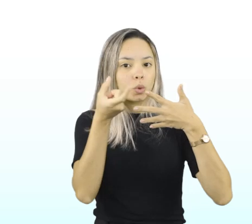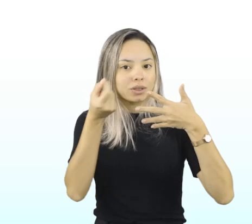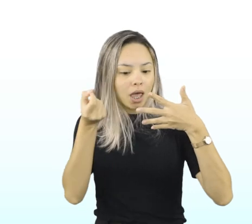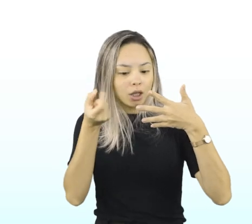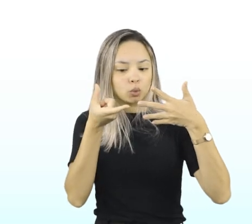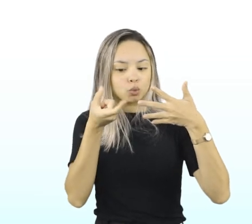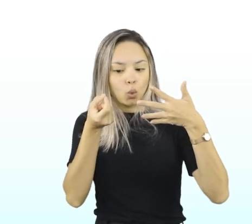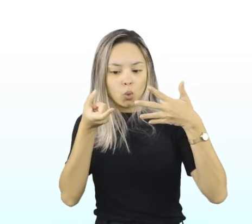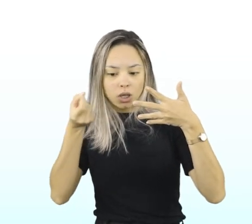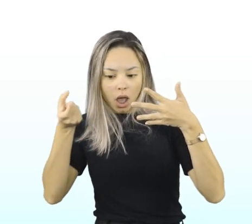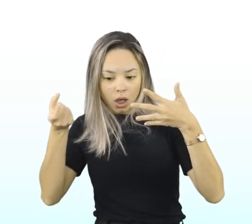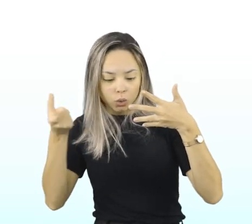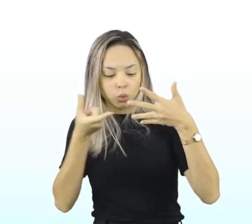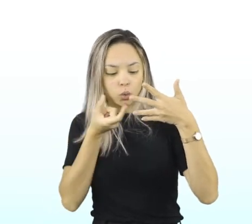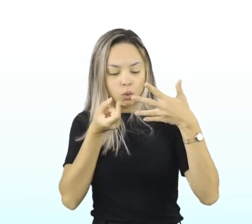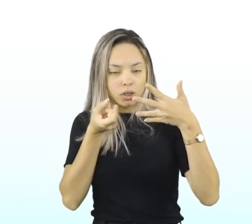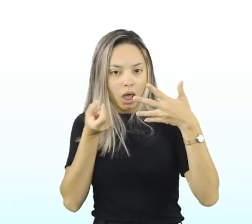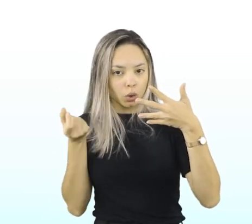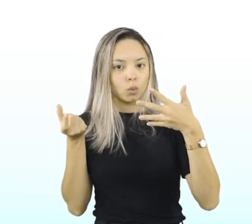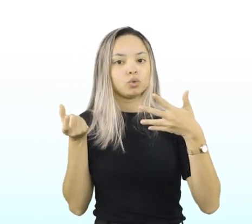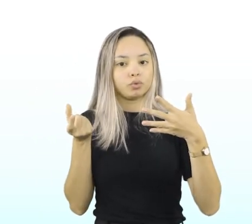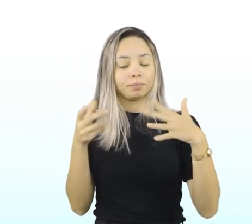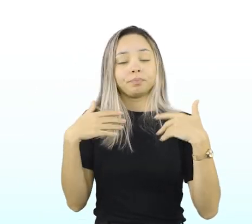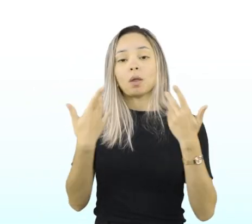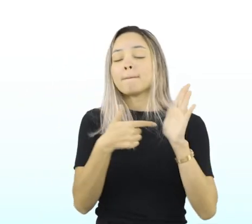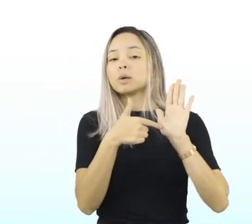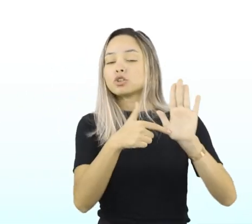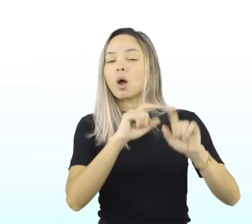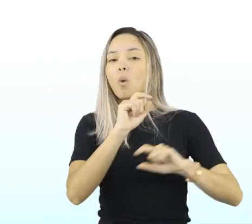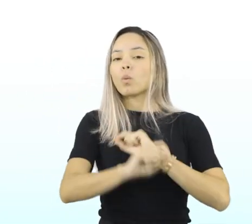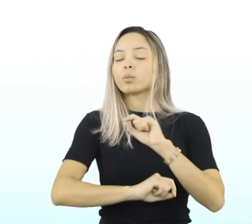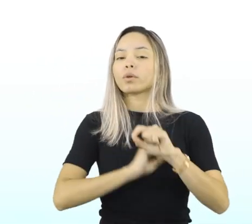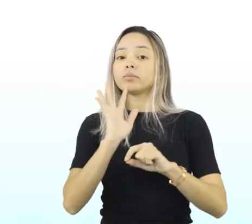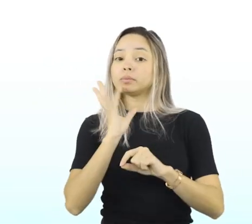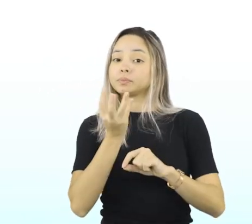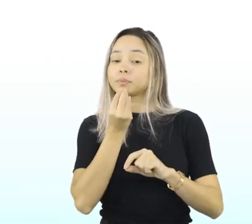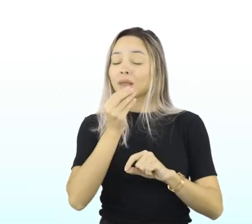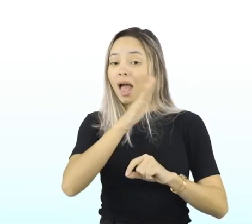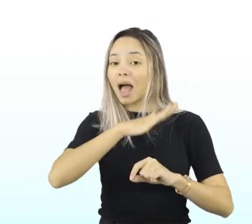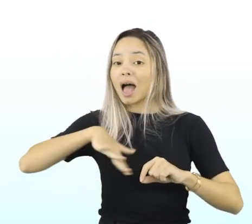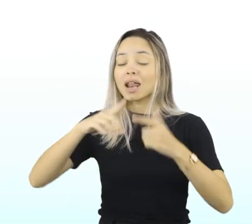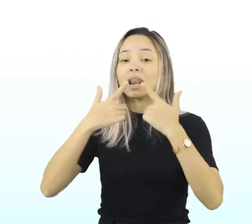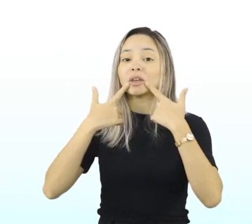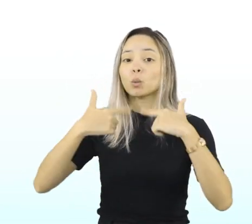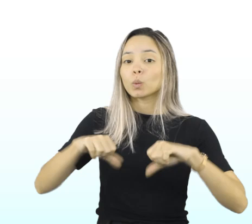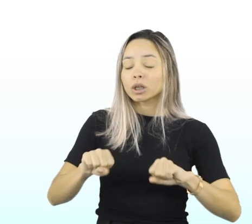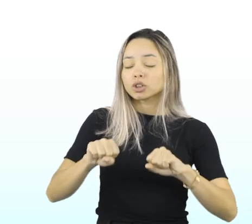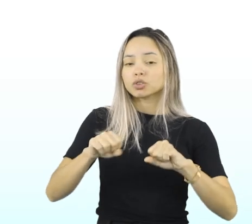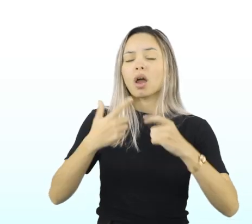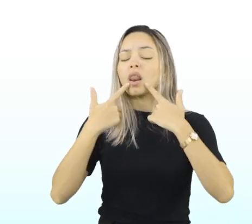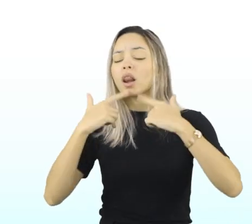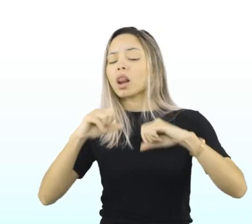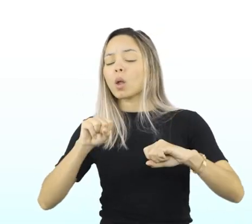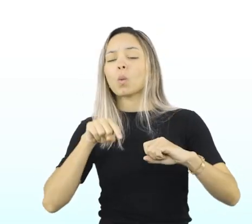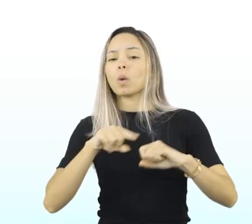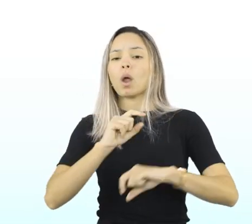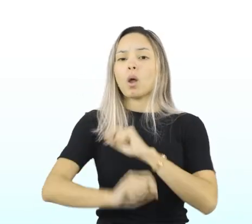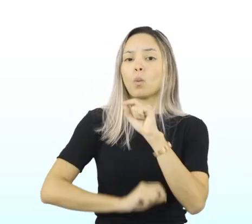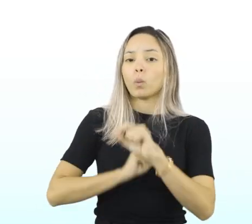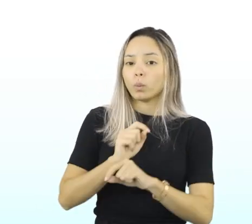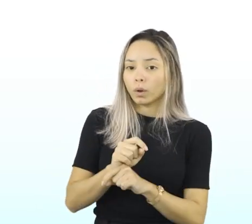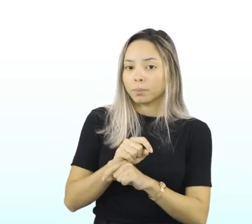pontos. Competência 4, ele diz aí demonstrar conhecimento dos mecanismos linguísticos. Esses